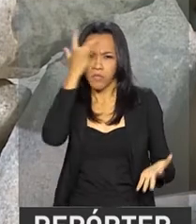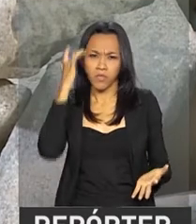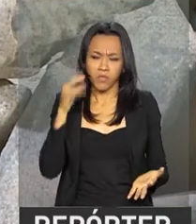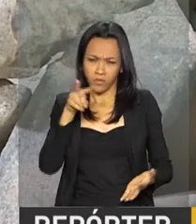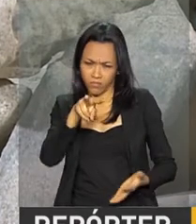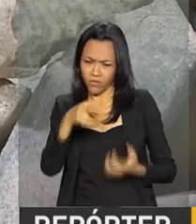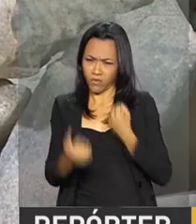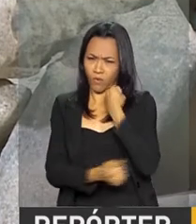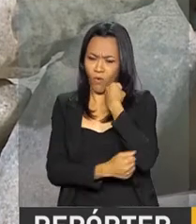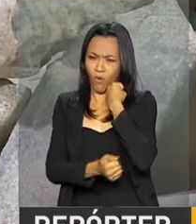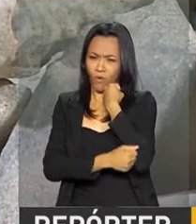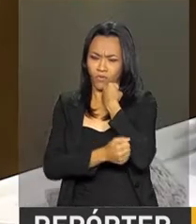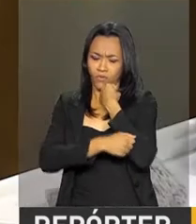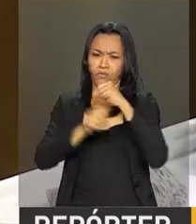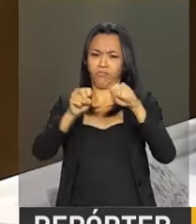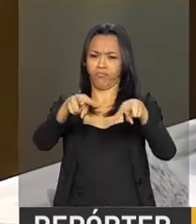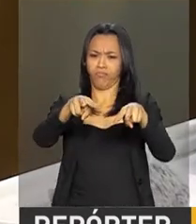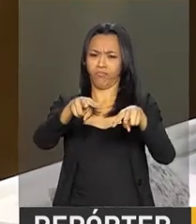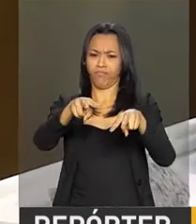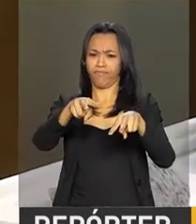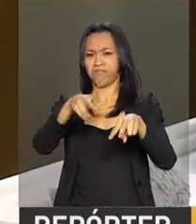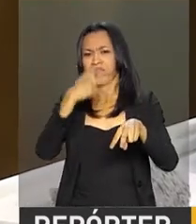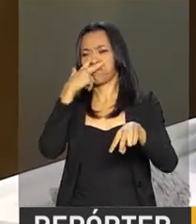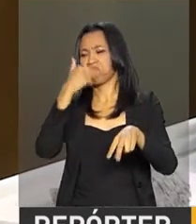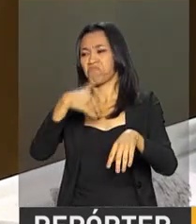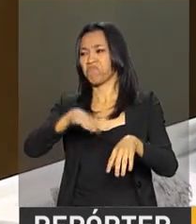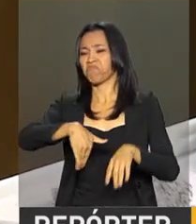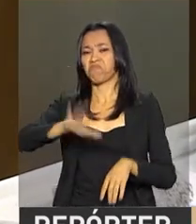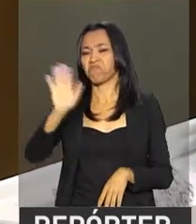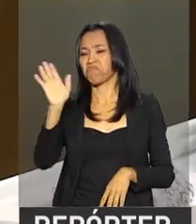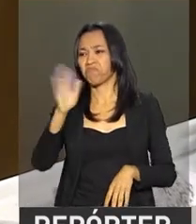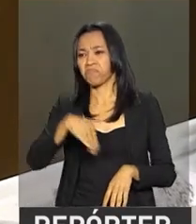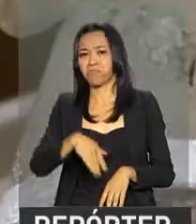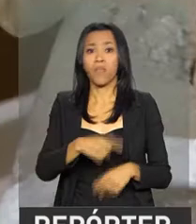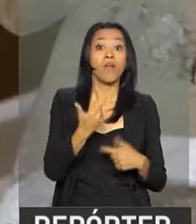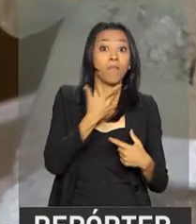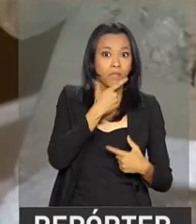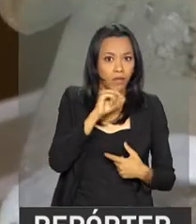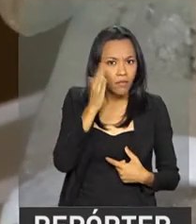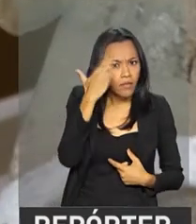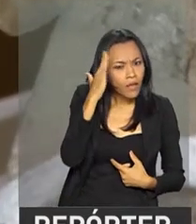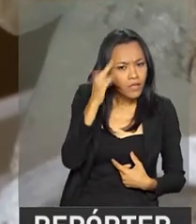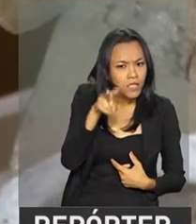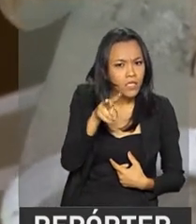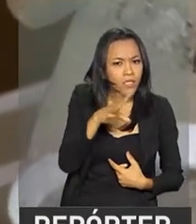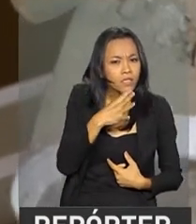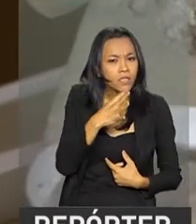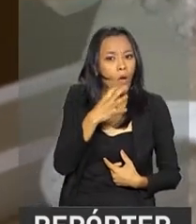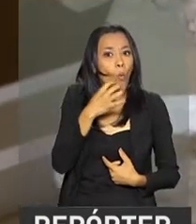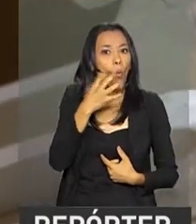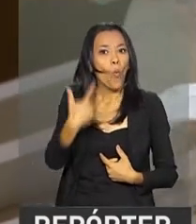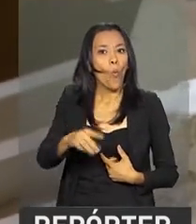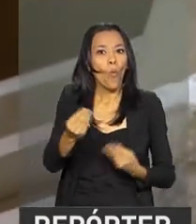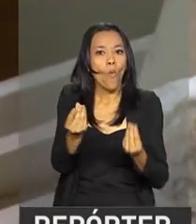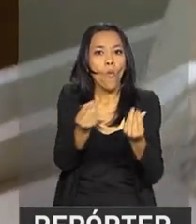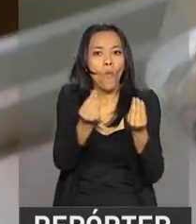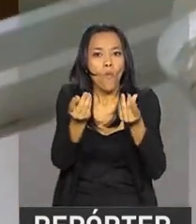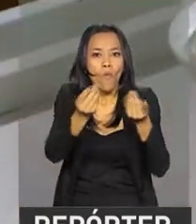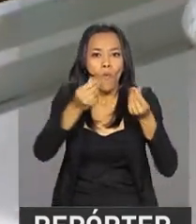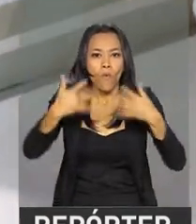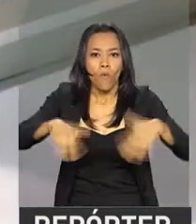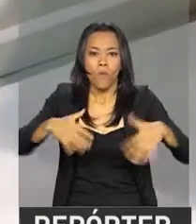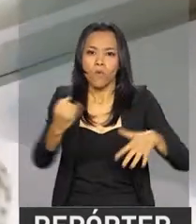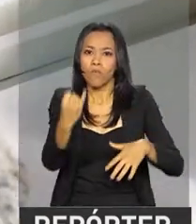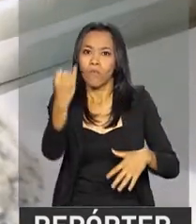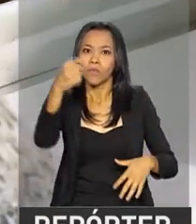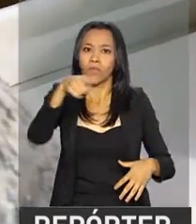pequenos pedaços de ossos poderiam passar despercebidos já para quem entende do assunto são verdadeiras passagens para